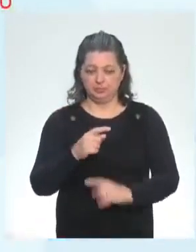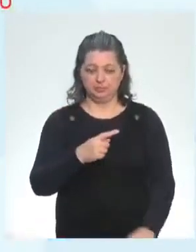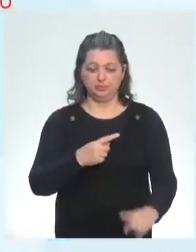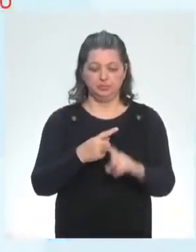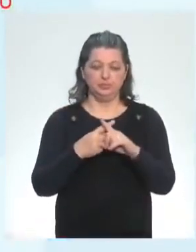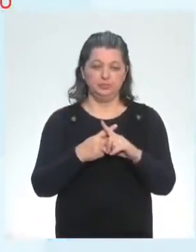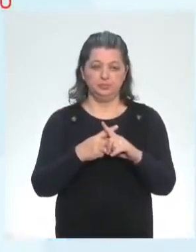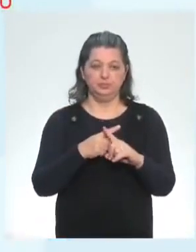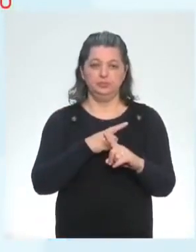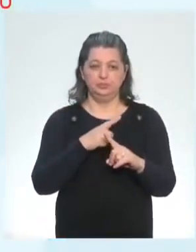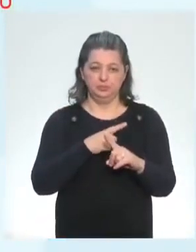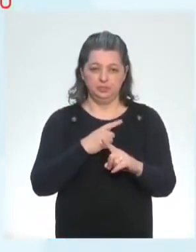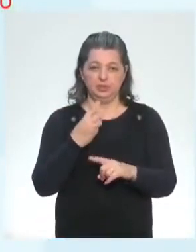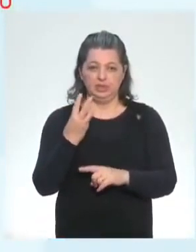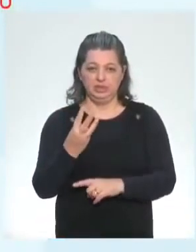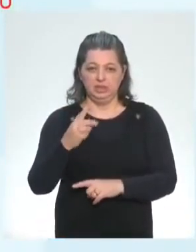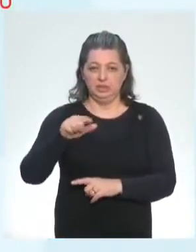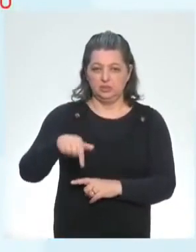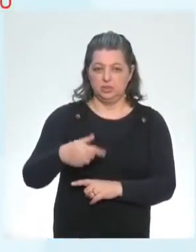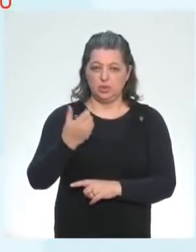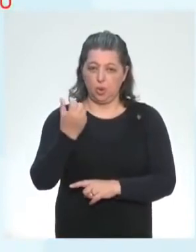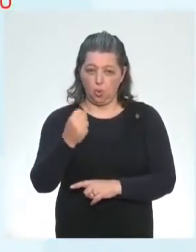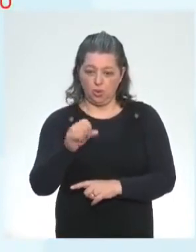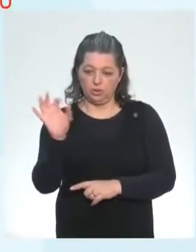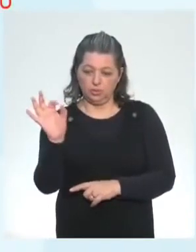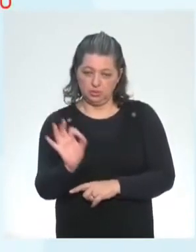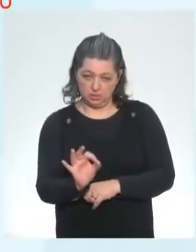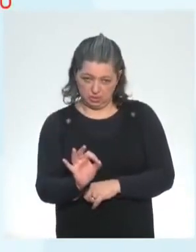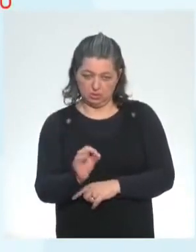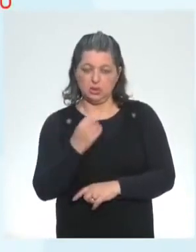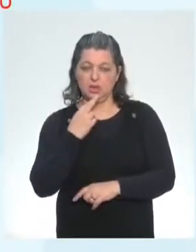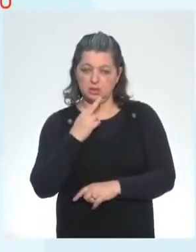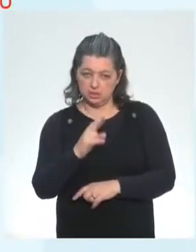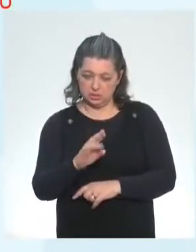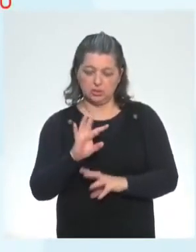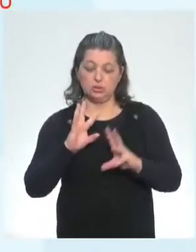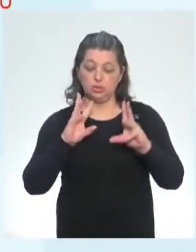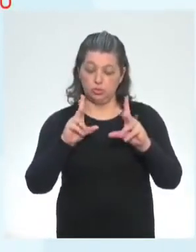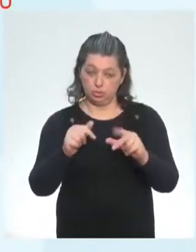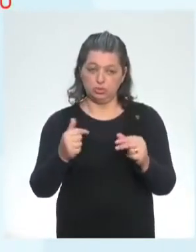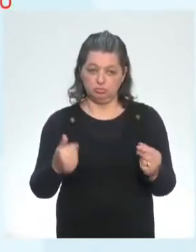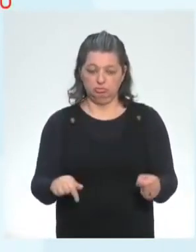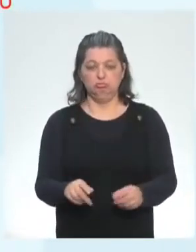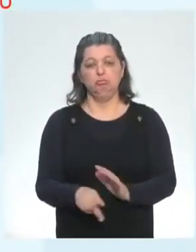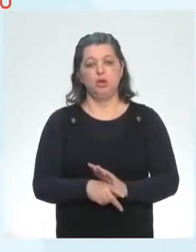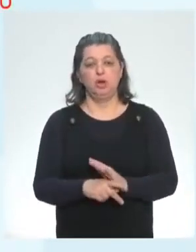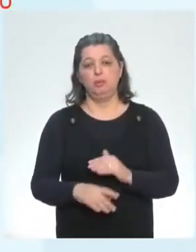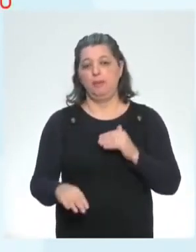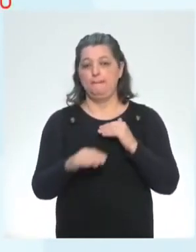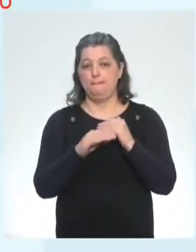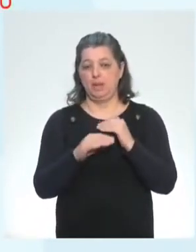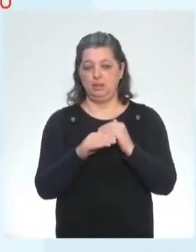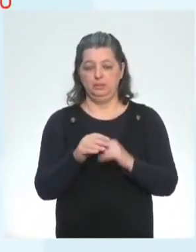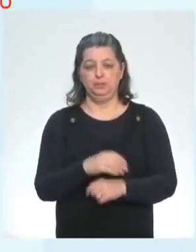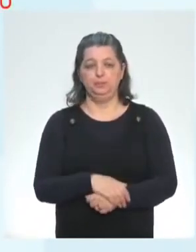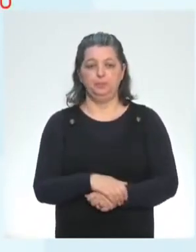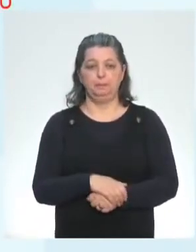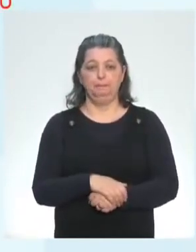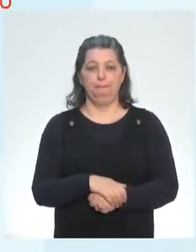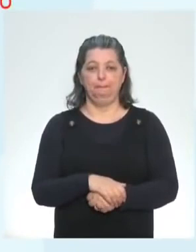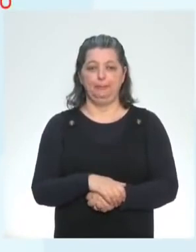cruz e eu tenho 3,8. 3,8 é o resultado da nossa conta e está dentro do padrão. Então,